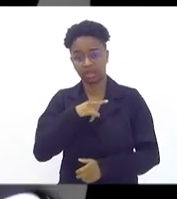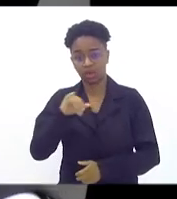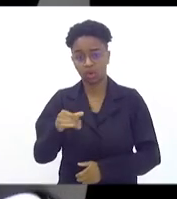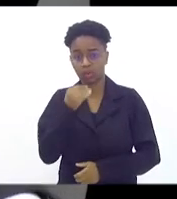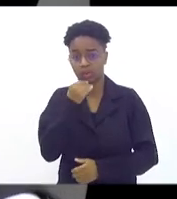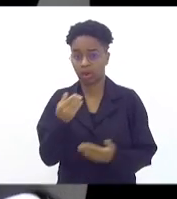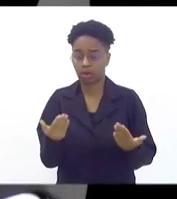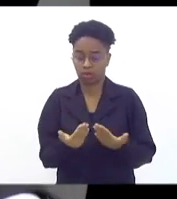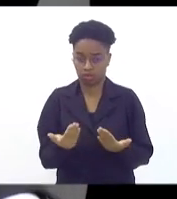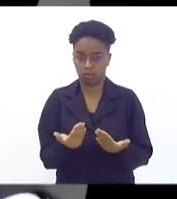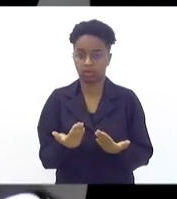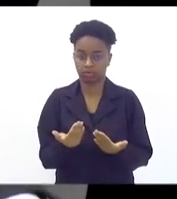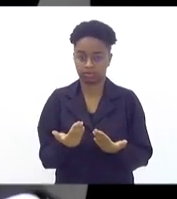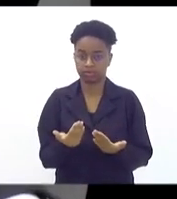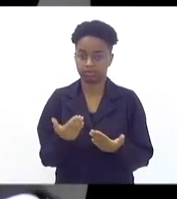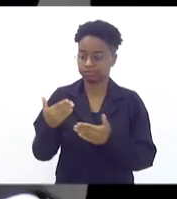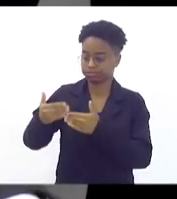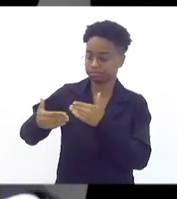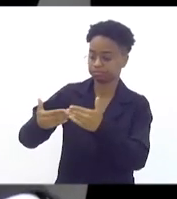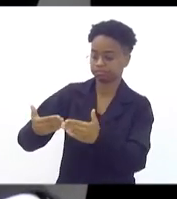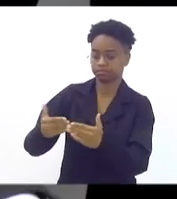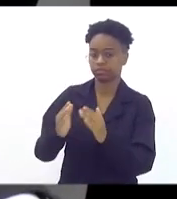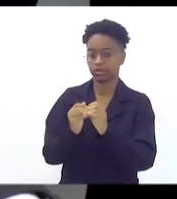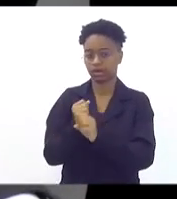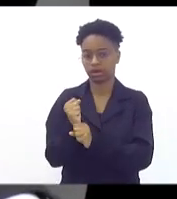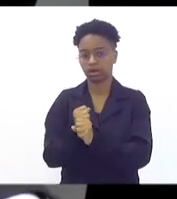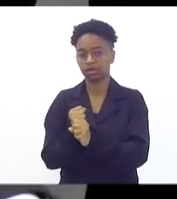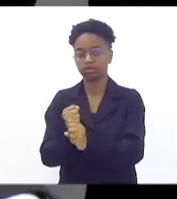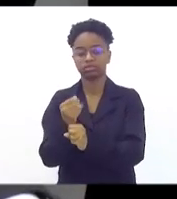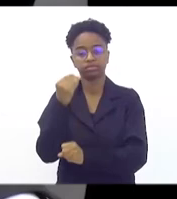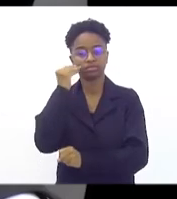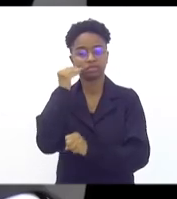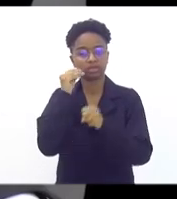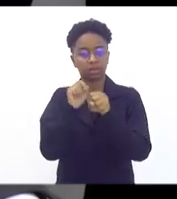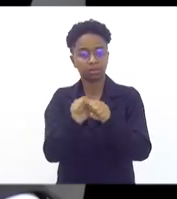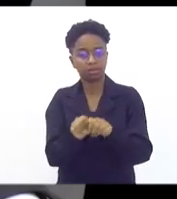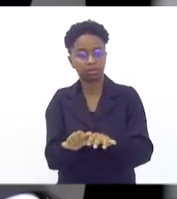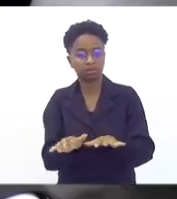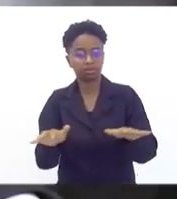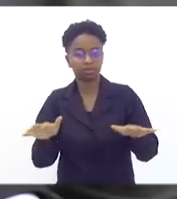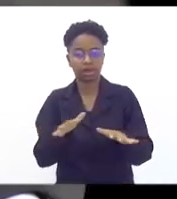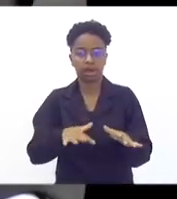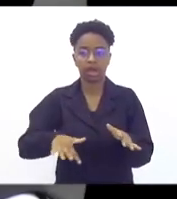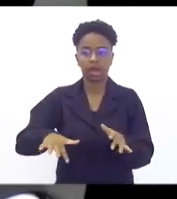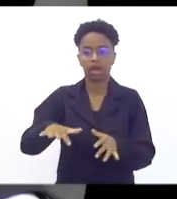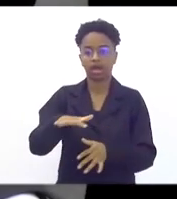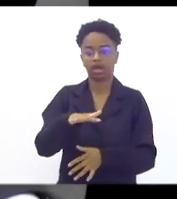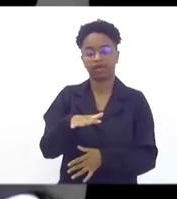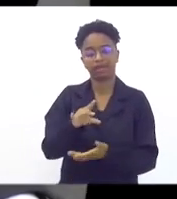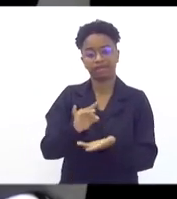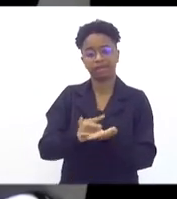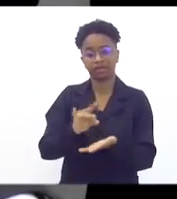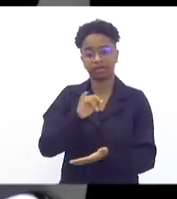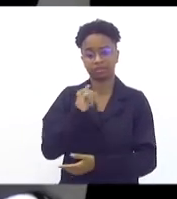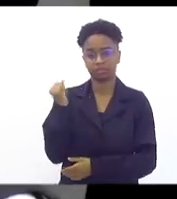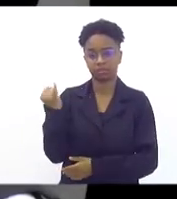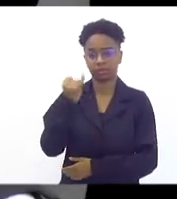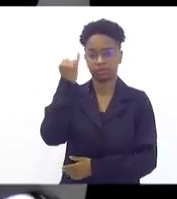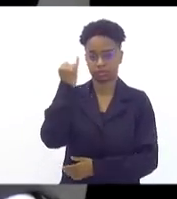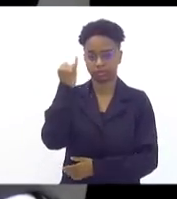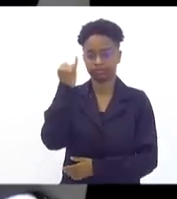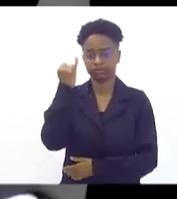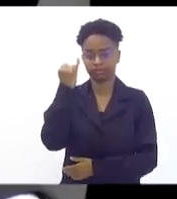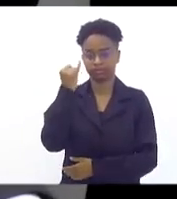tem nesses próximos anos para tentar expandir esse mercado que realmente é tão importante